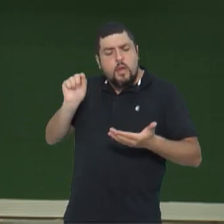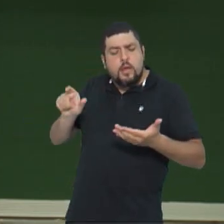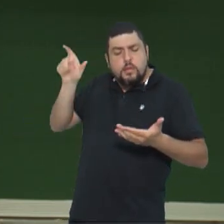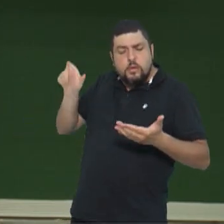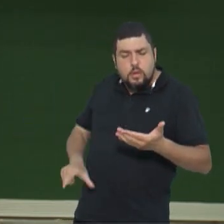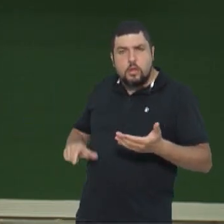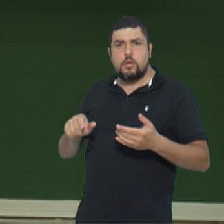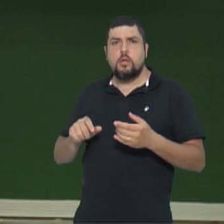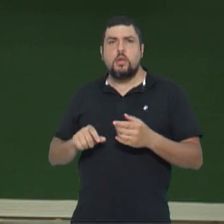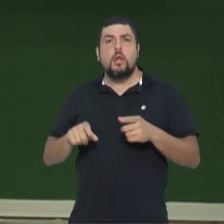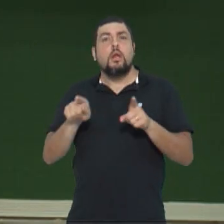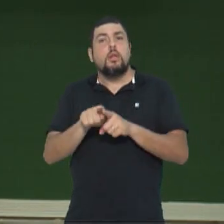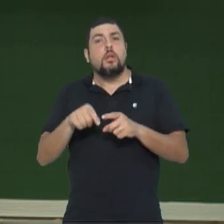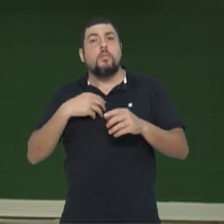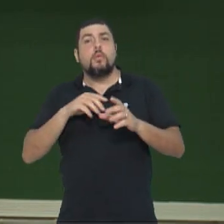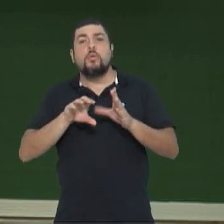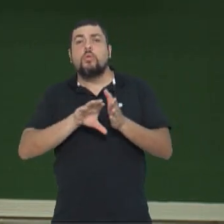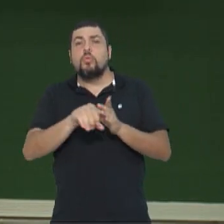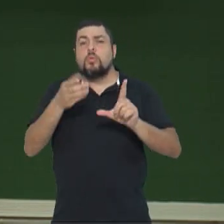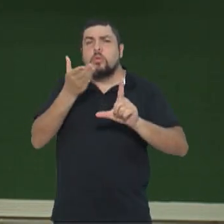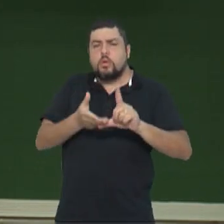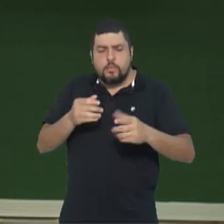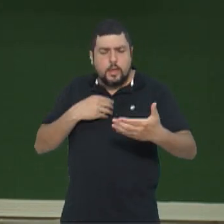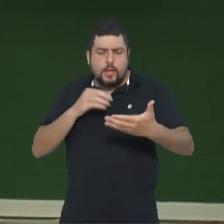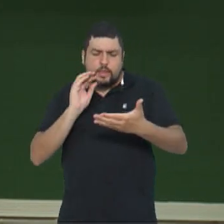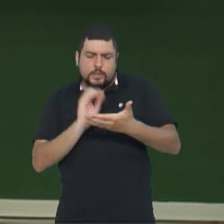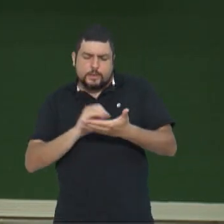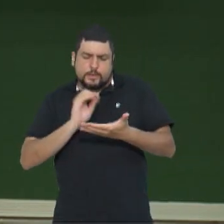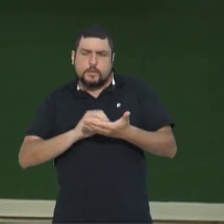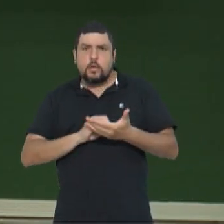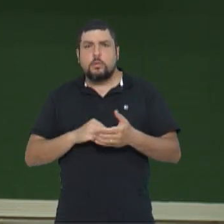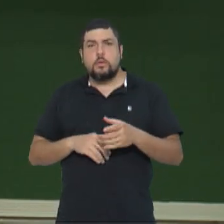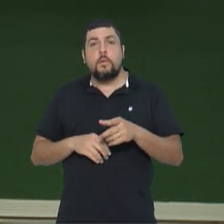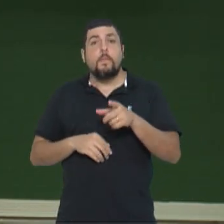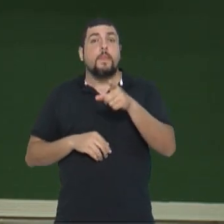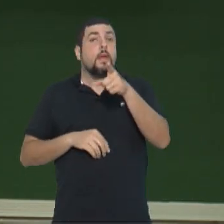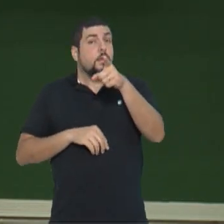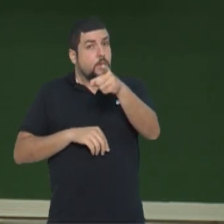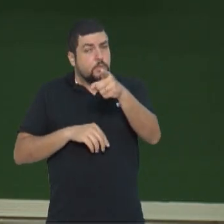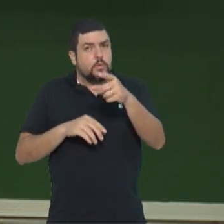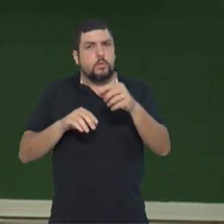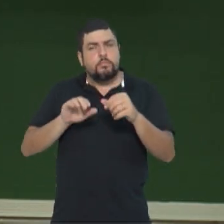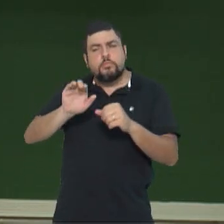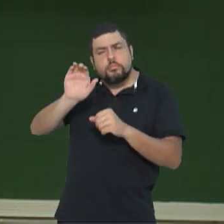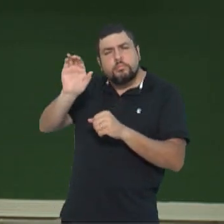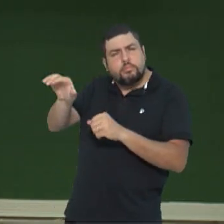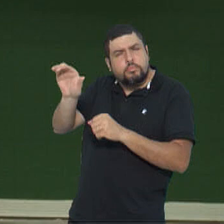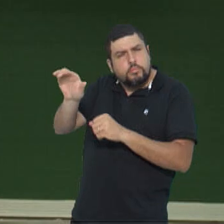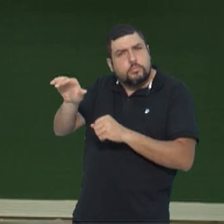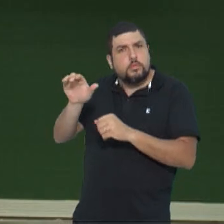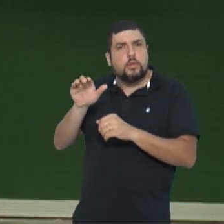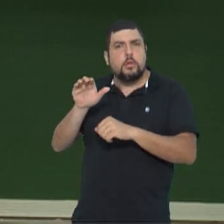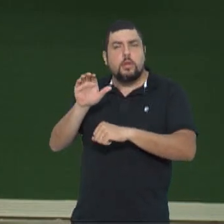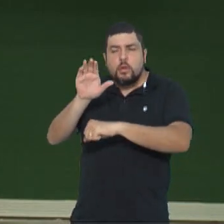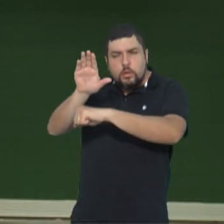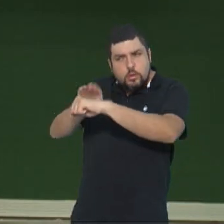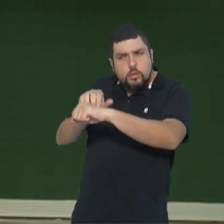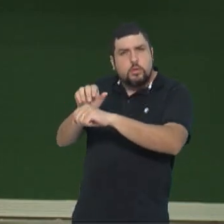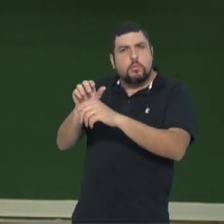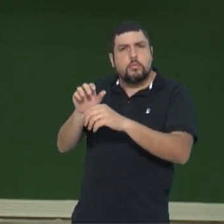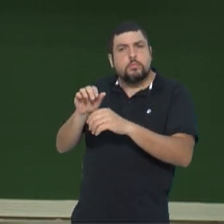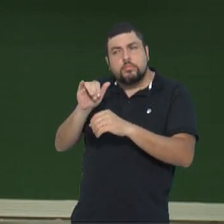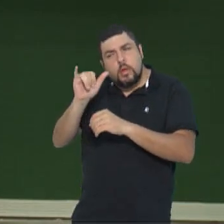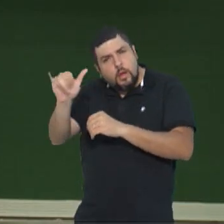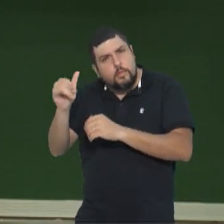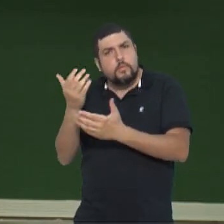você sabe que não está interagindo. Vai lá tentar achar o contato dele, você talvez até tenha. Dá uma chamadinha para ele, chama ele para estudar, não é isso?